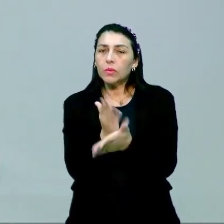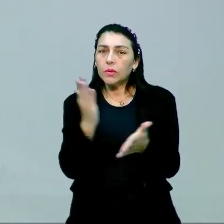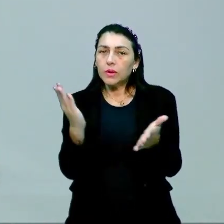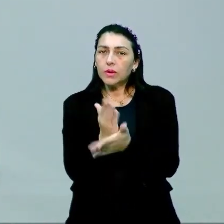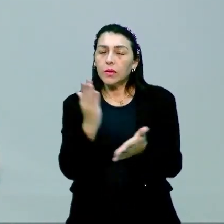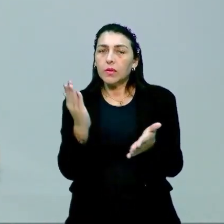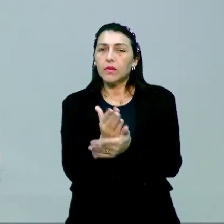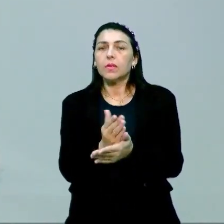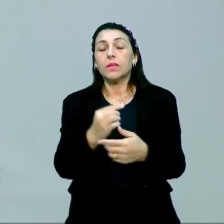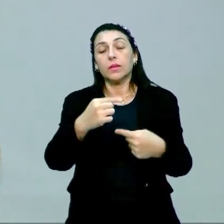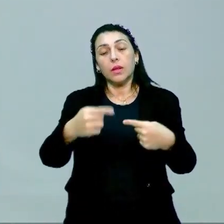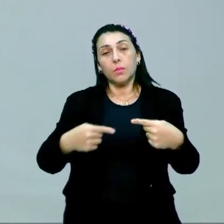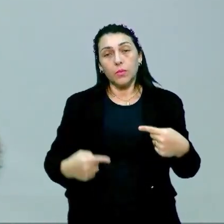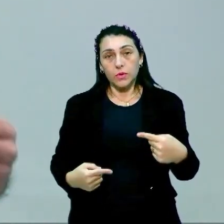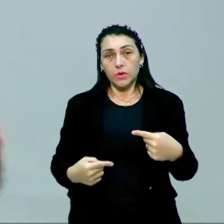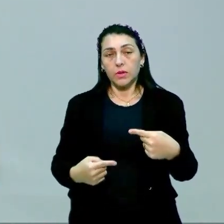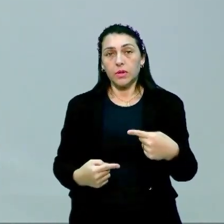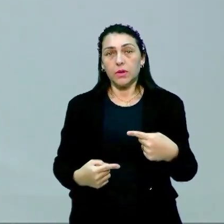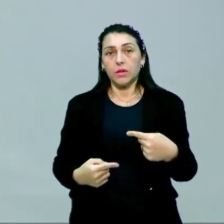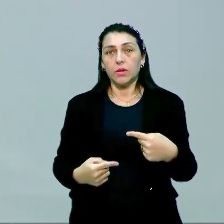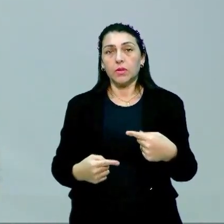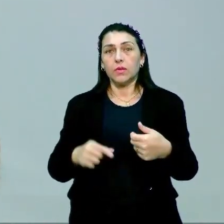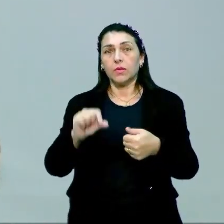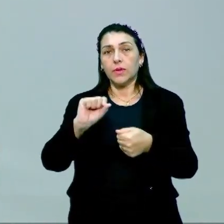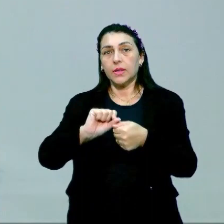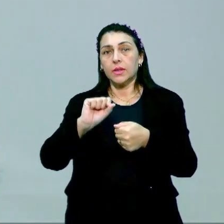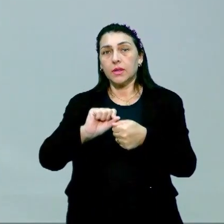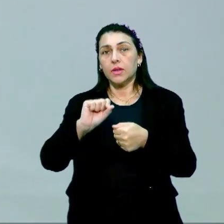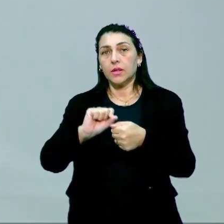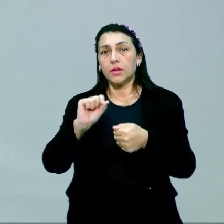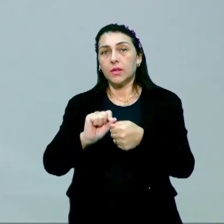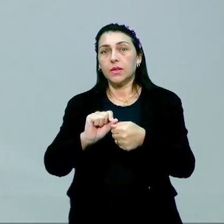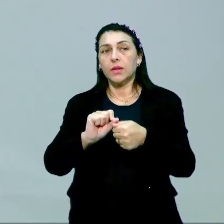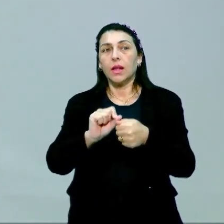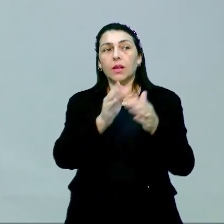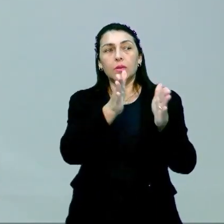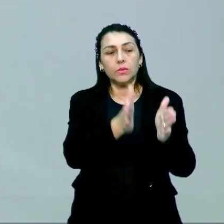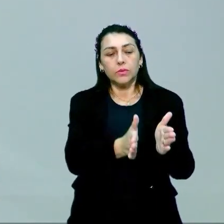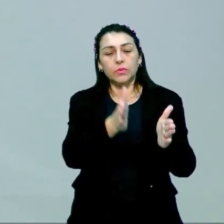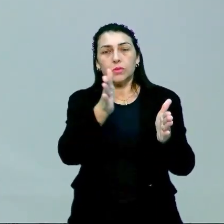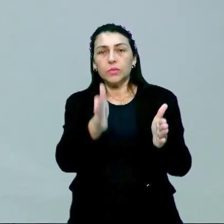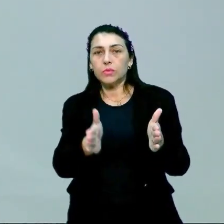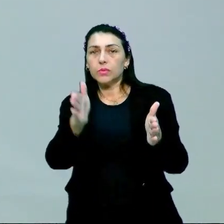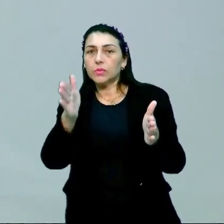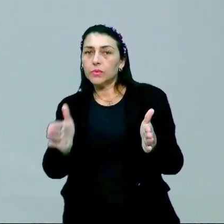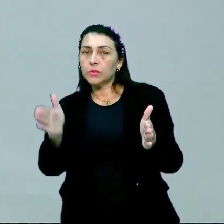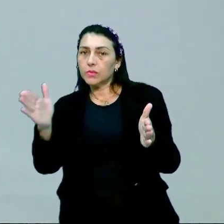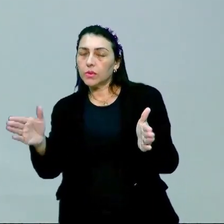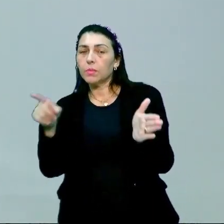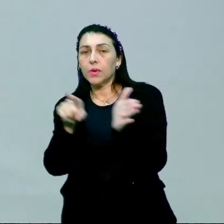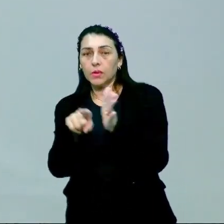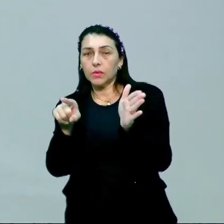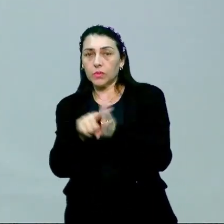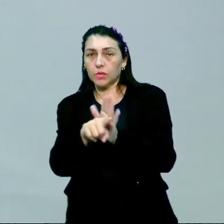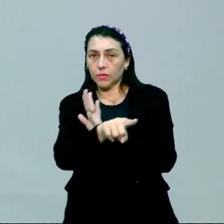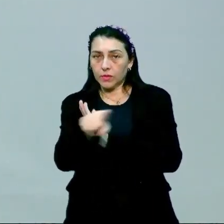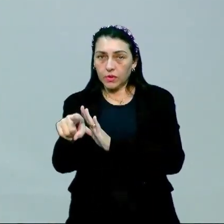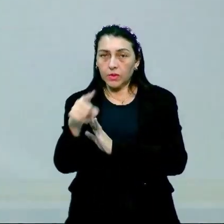no livro, na apostila, tá? Estou fazendo numa ordem aleatória, mas eu estou fazendo todas as questões com